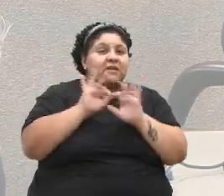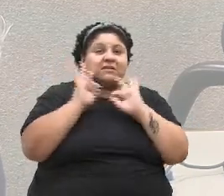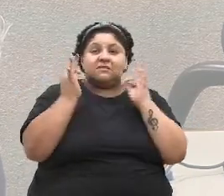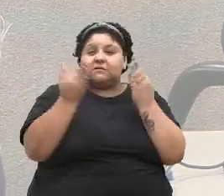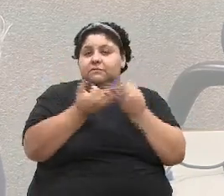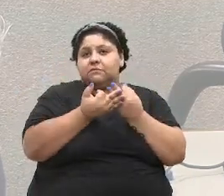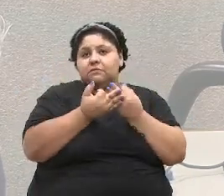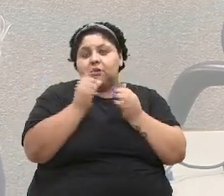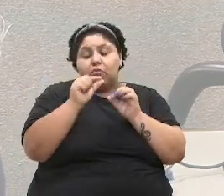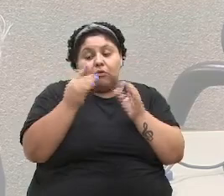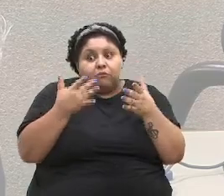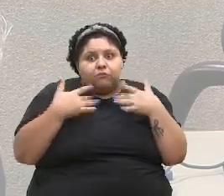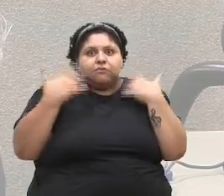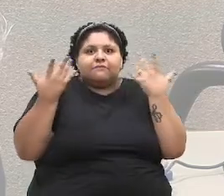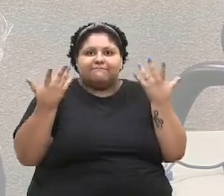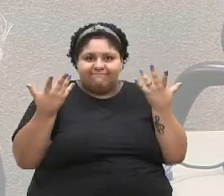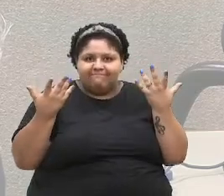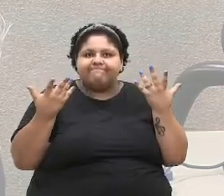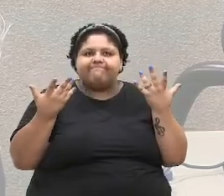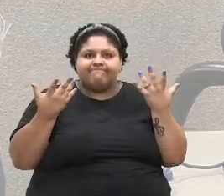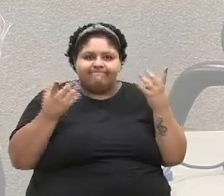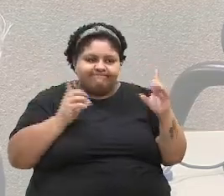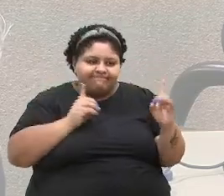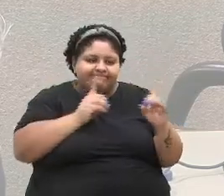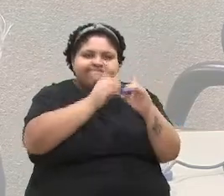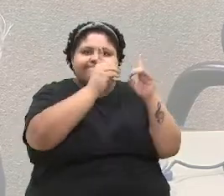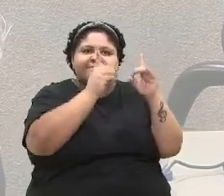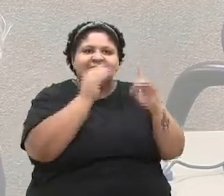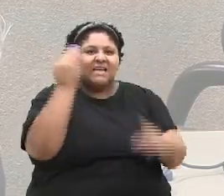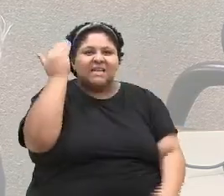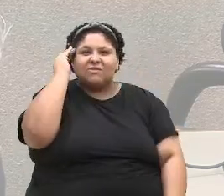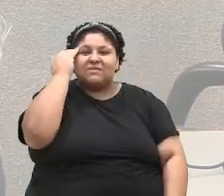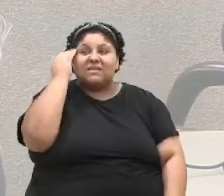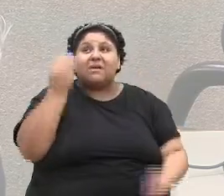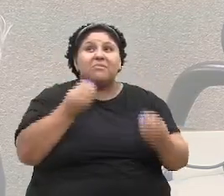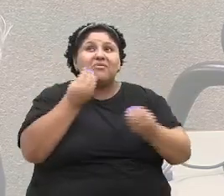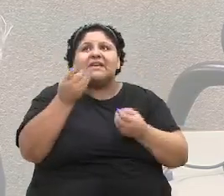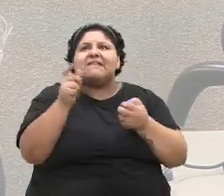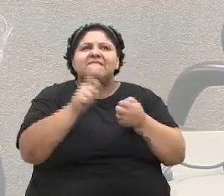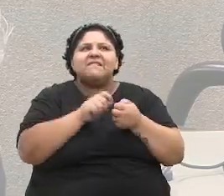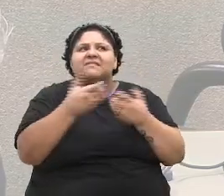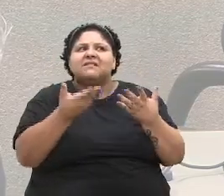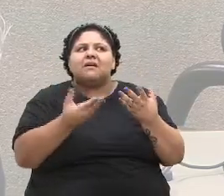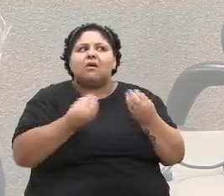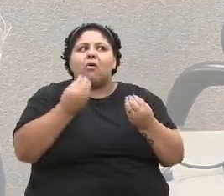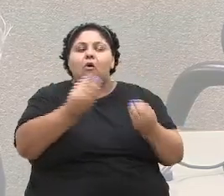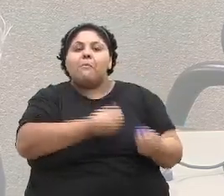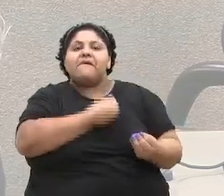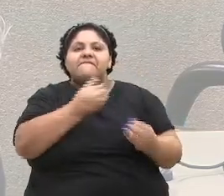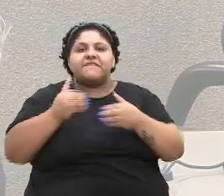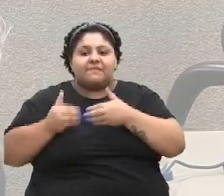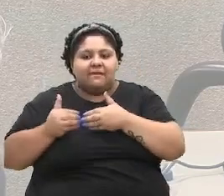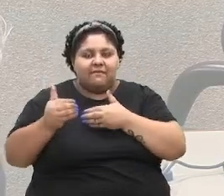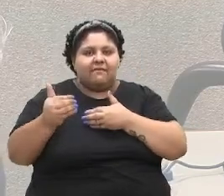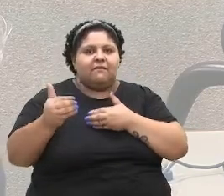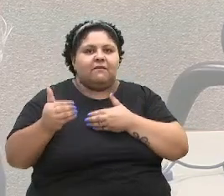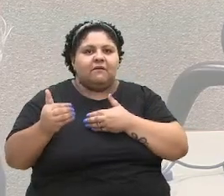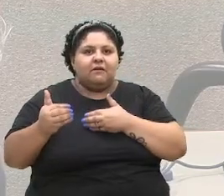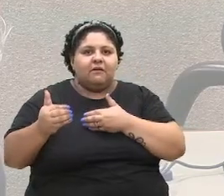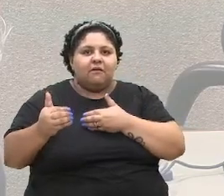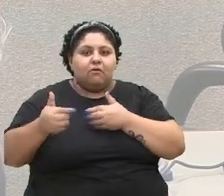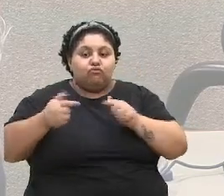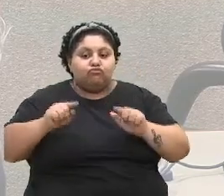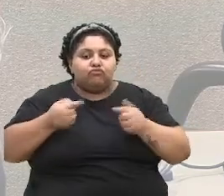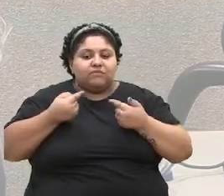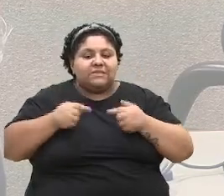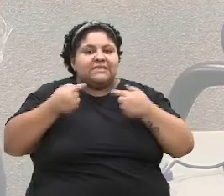estão um pouco assustadas com o diagnóstico, né? Que não sabem muito bem o que fazer, como será a vida a partir dali, quais serão os